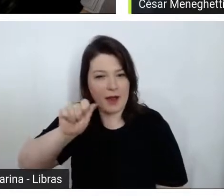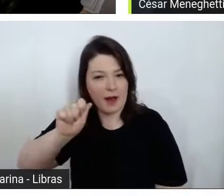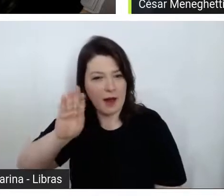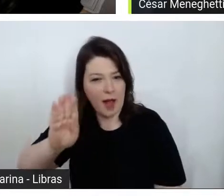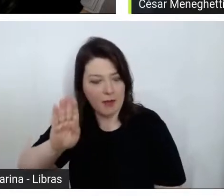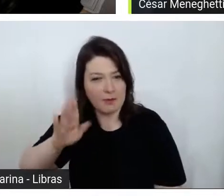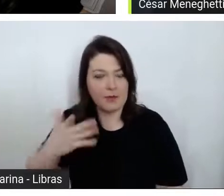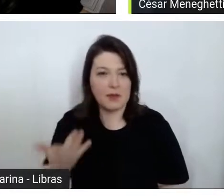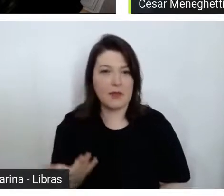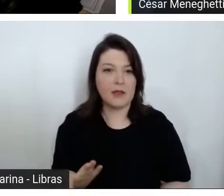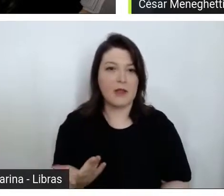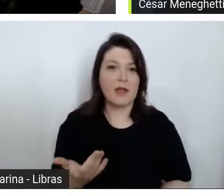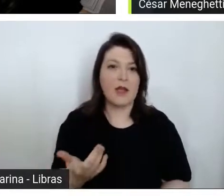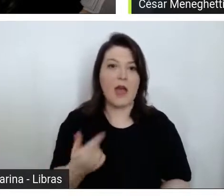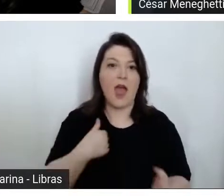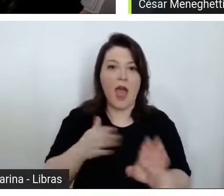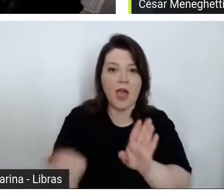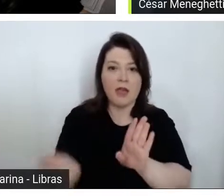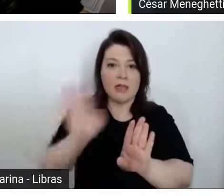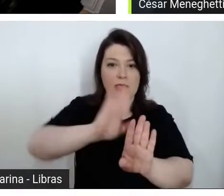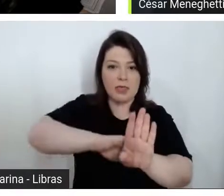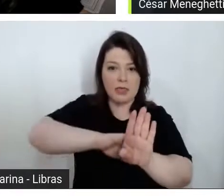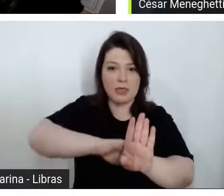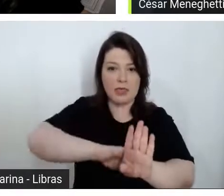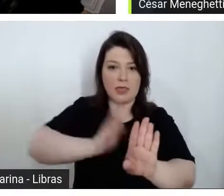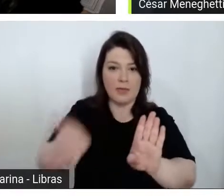Interagindo com a Interface do Real.